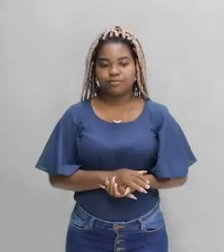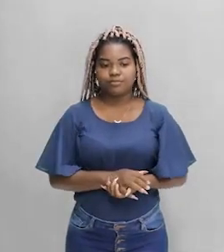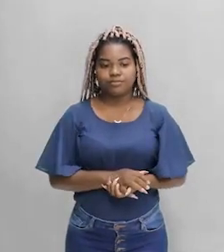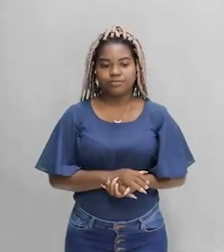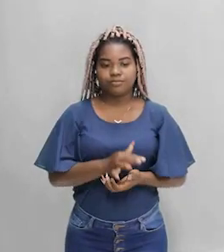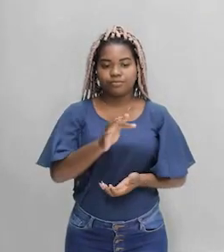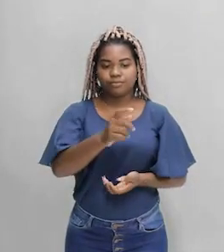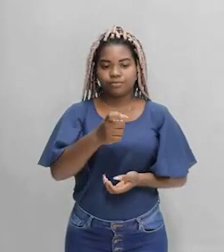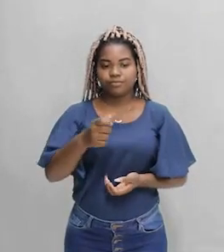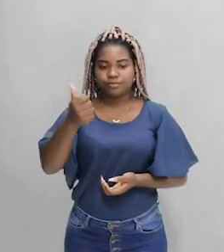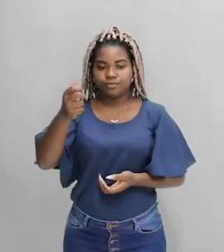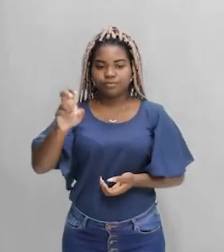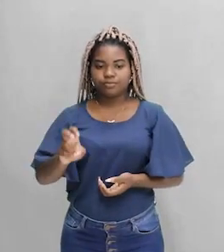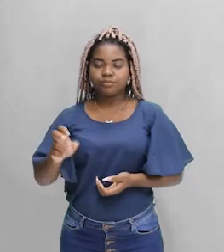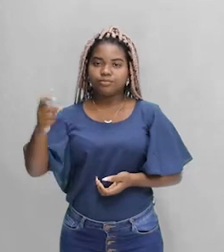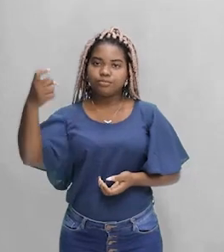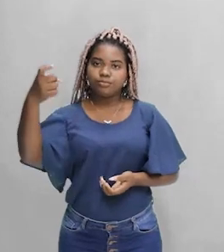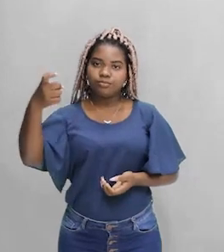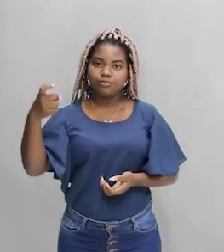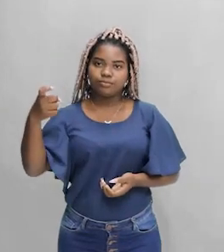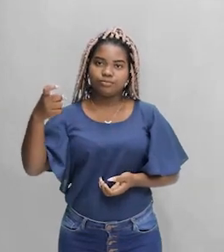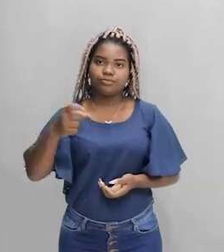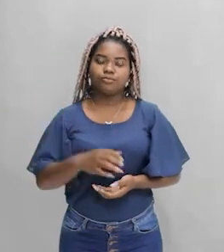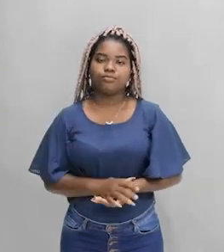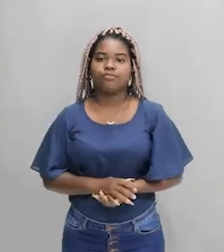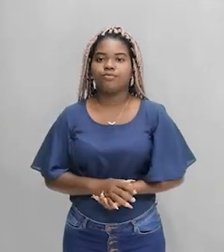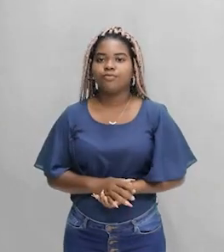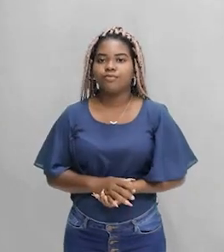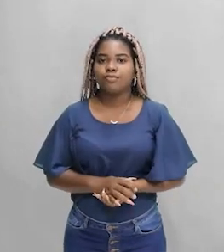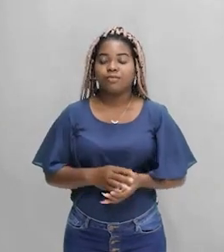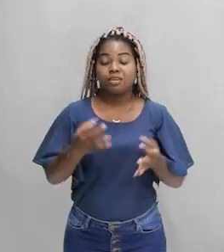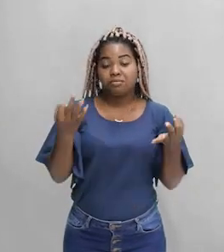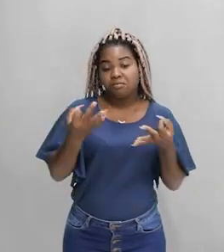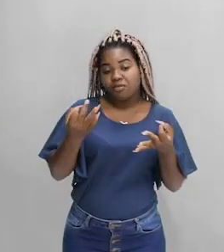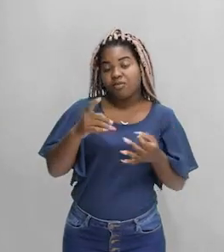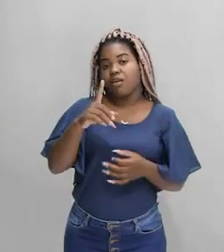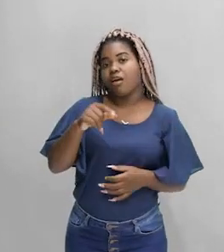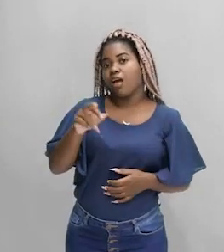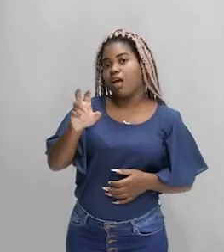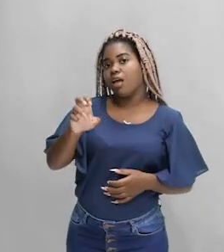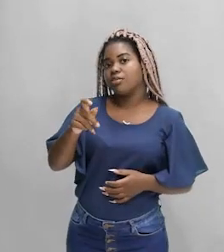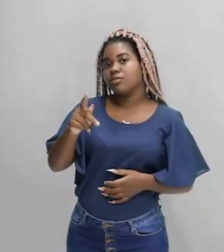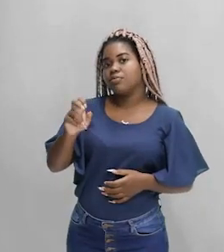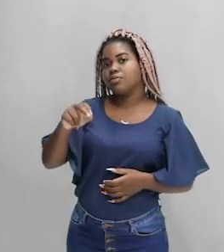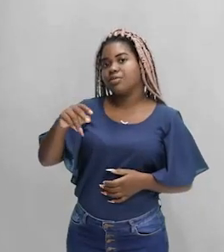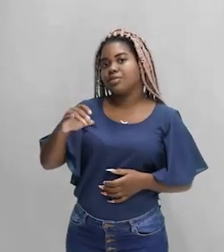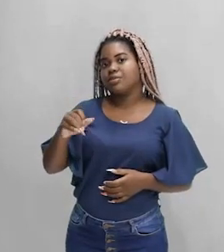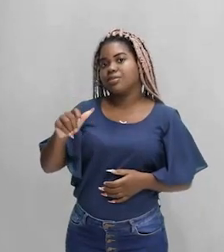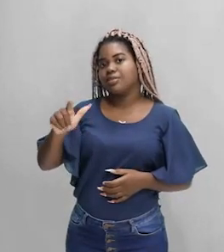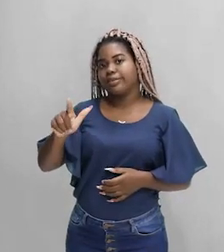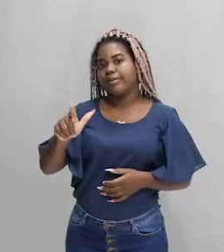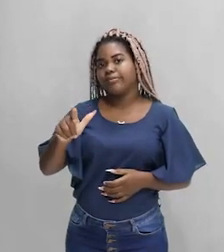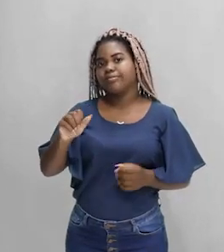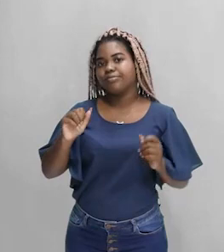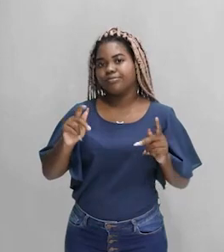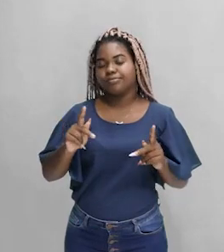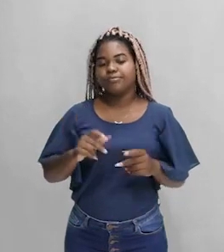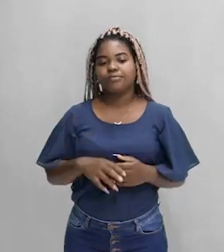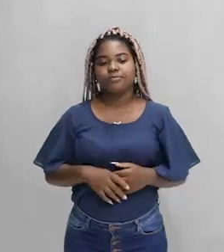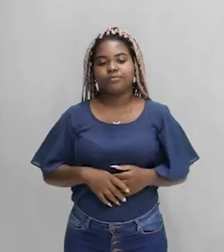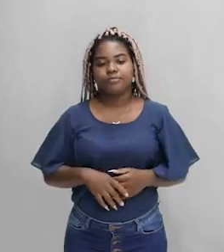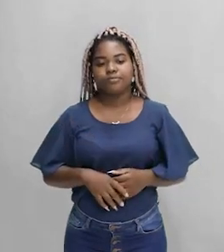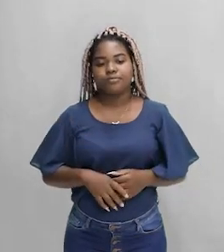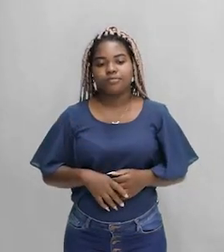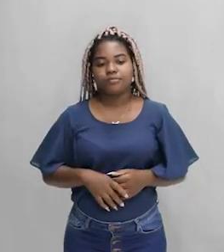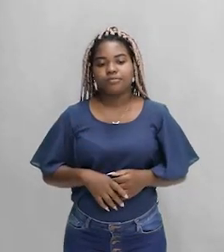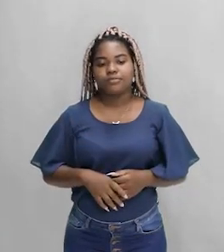1/5 elevado a x. Nesse caso aqui, perfeito, tá? Tranquilíssima. Aqui é uma fração, aqui foi